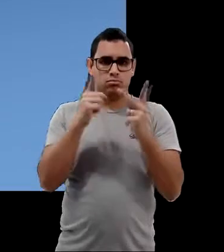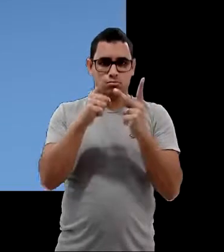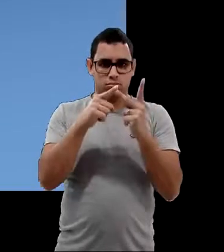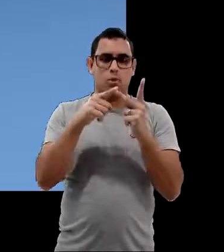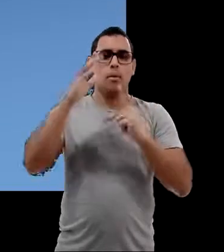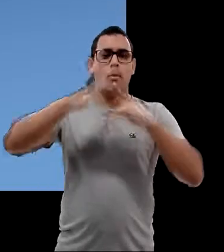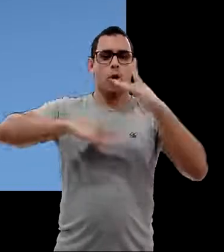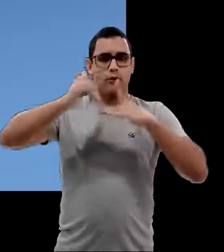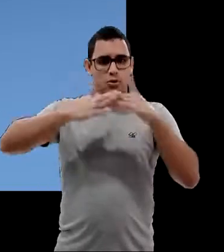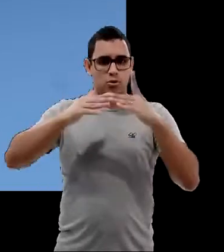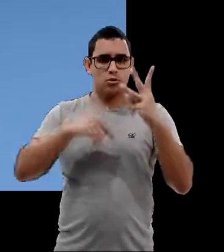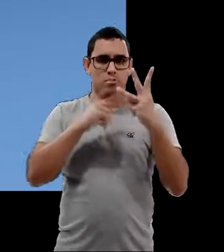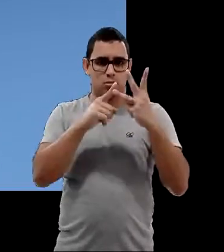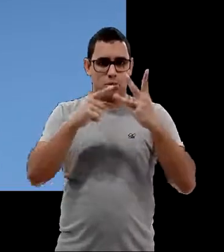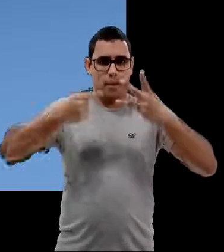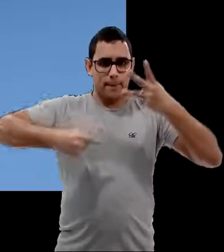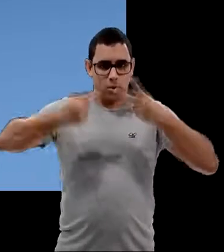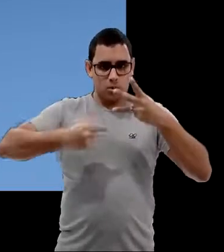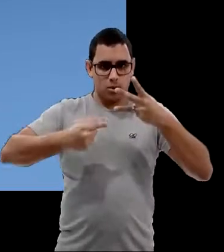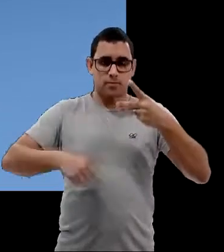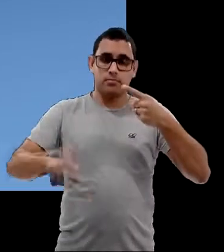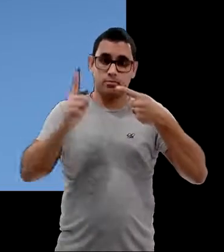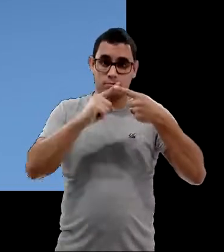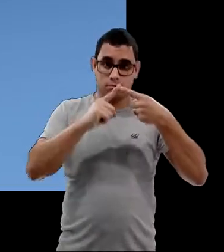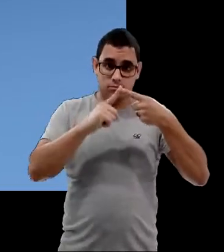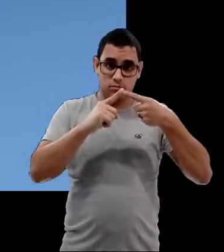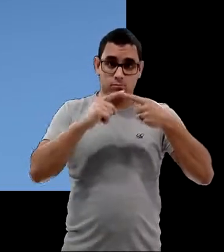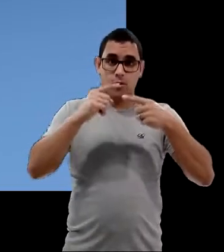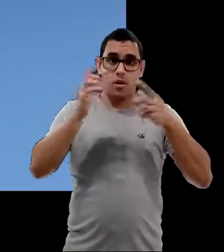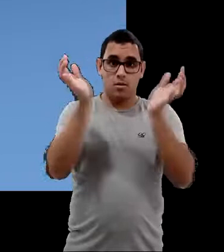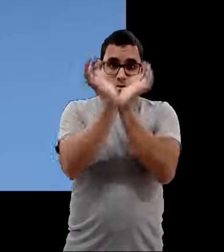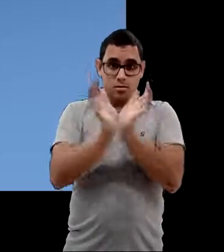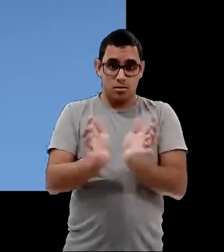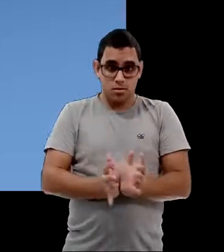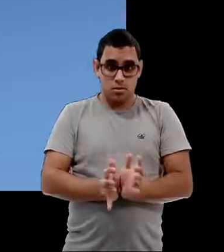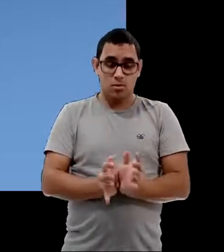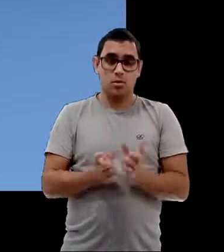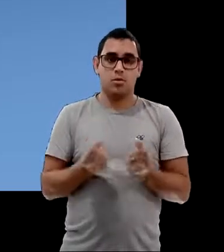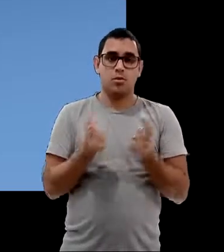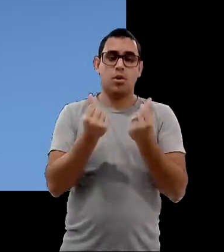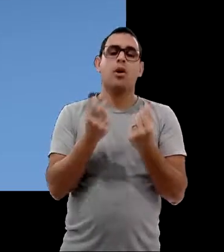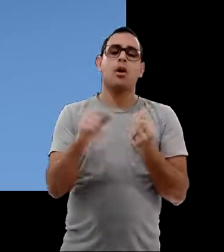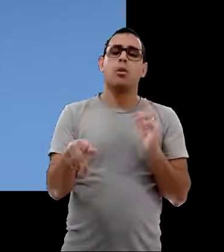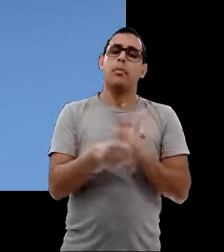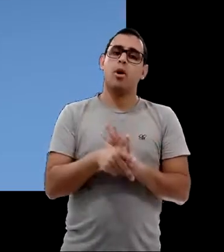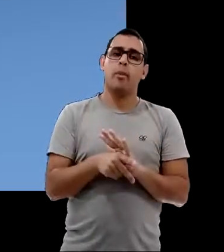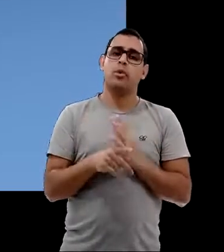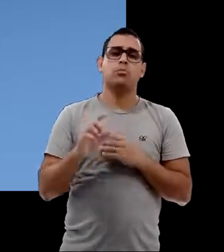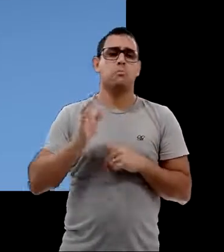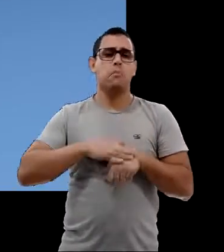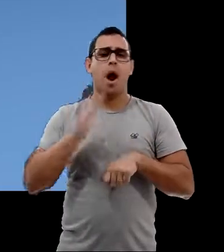estratificação profissional e estratificação política. Na estratificação econômica, ela é definida pela posse de